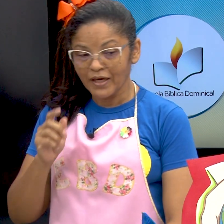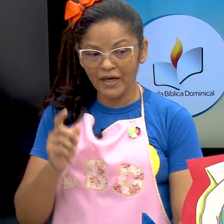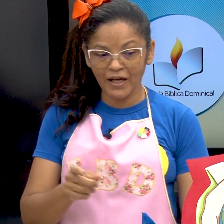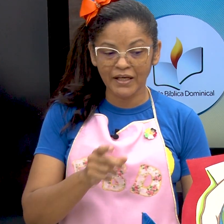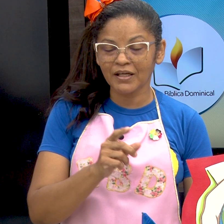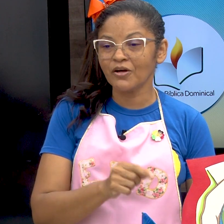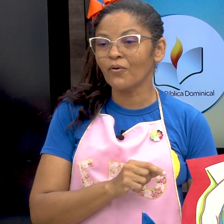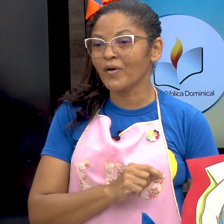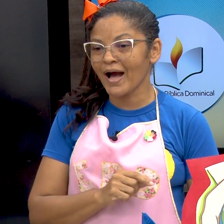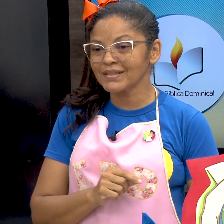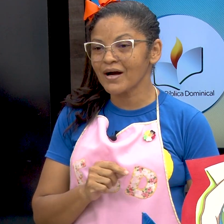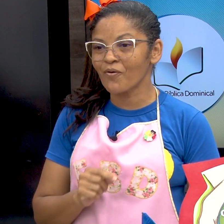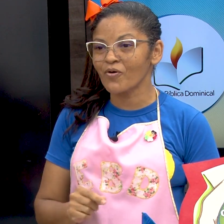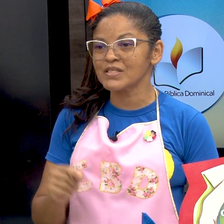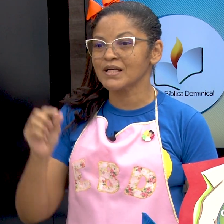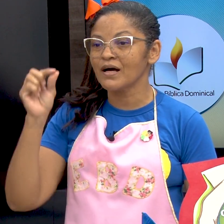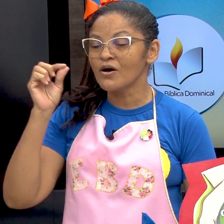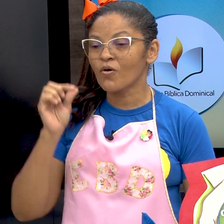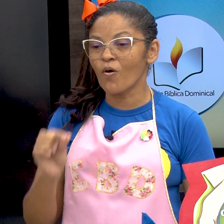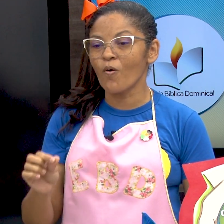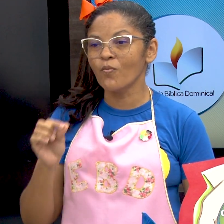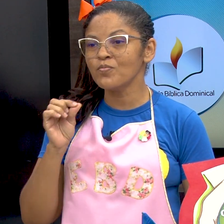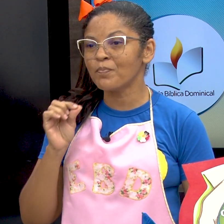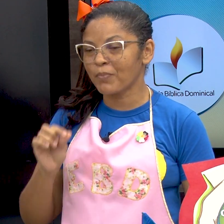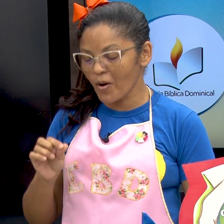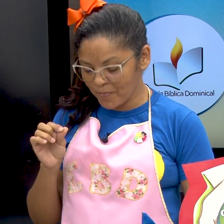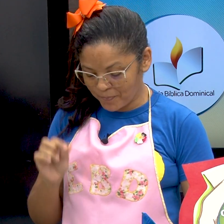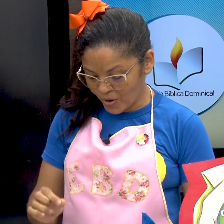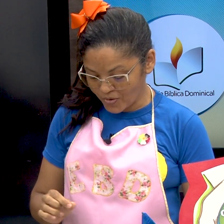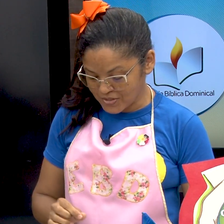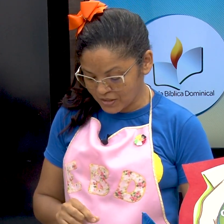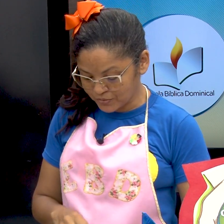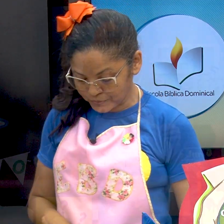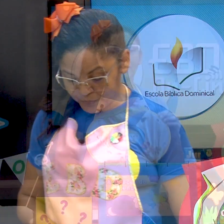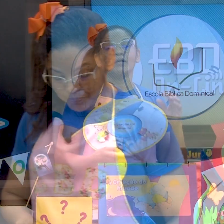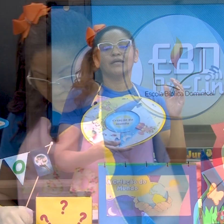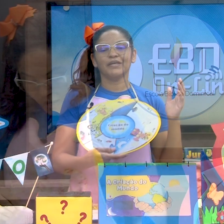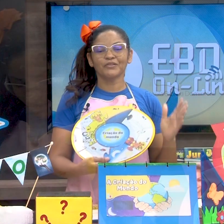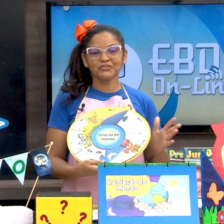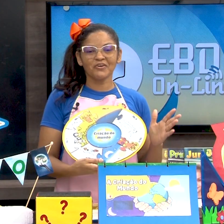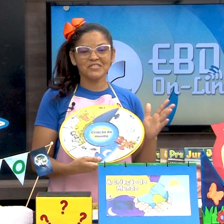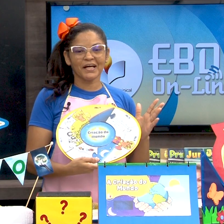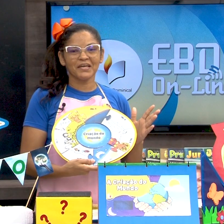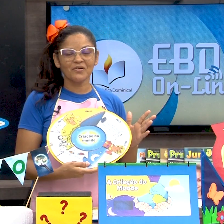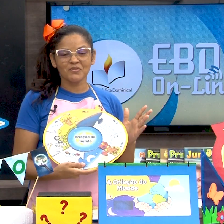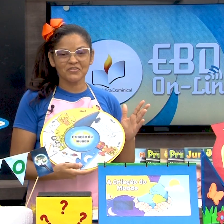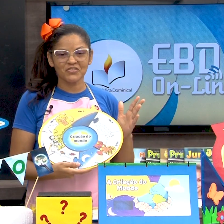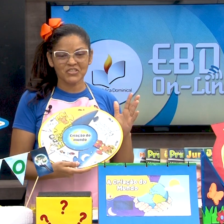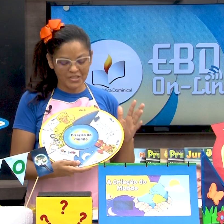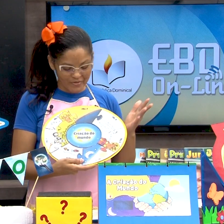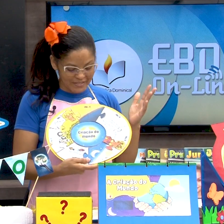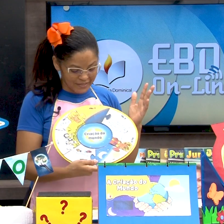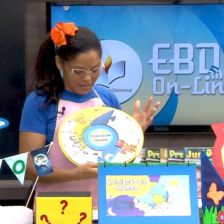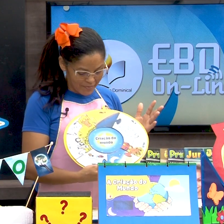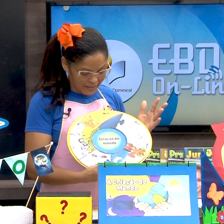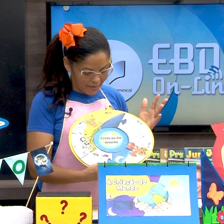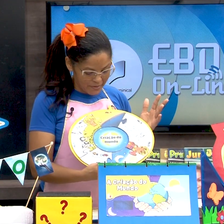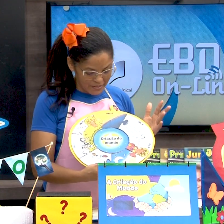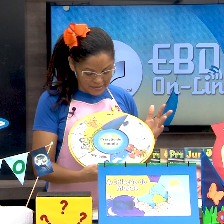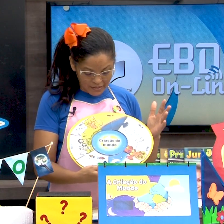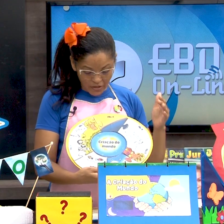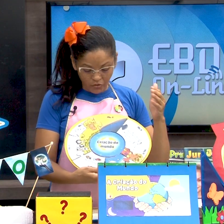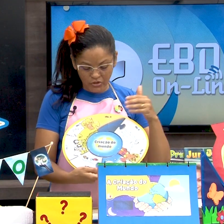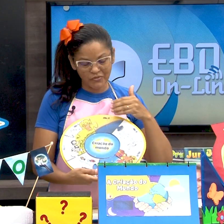mundo ele criou cada coisa com um propósito e eu trouxe aqui como sugestão esse